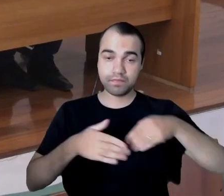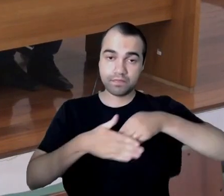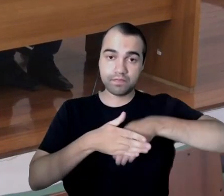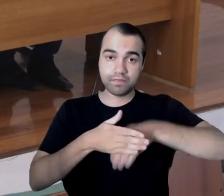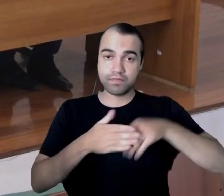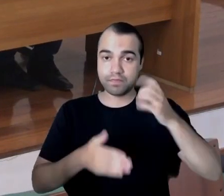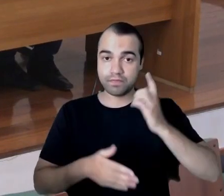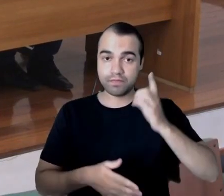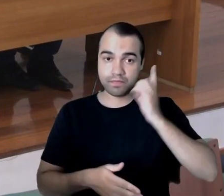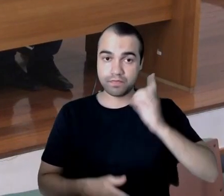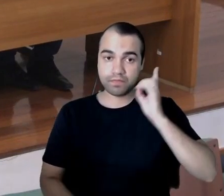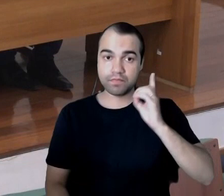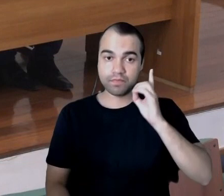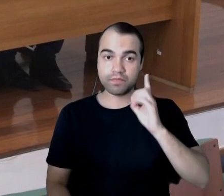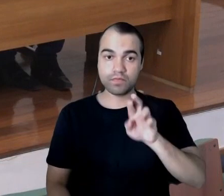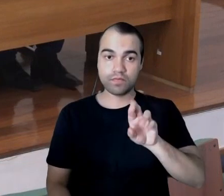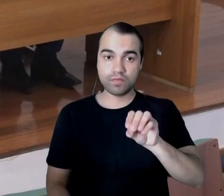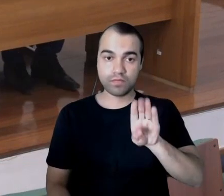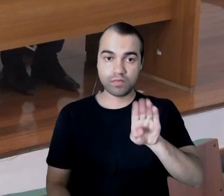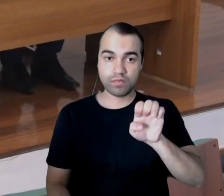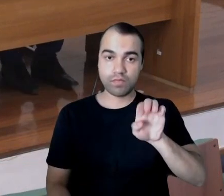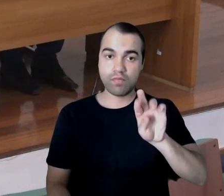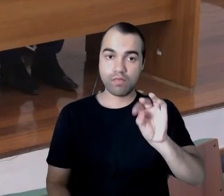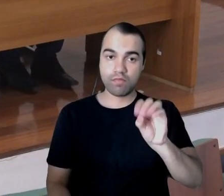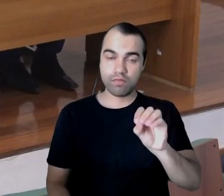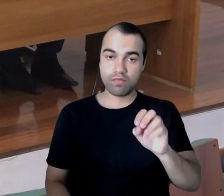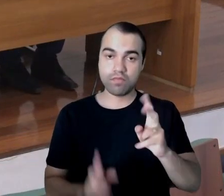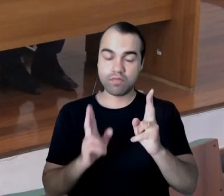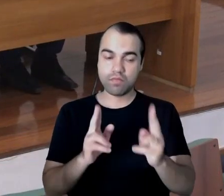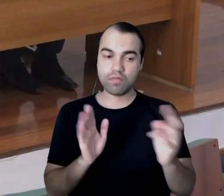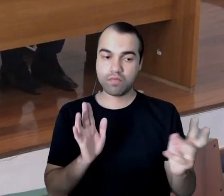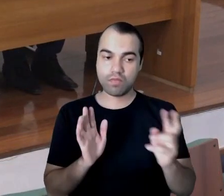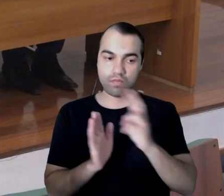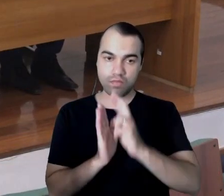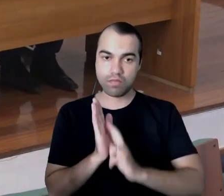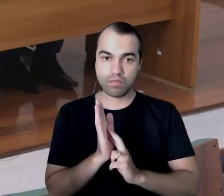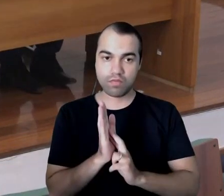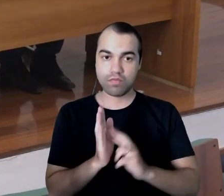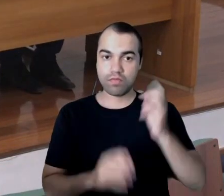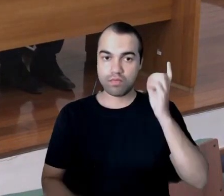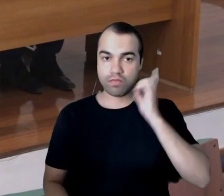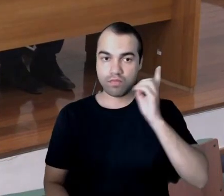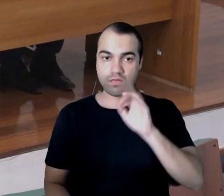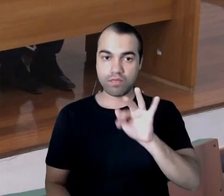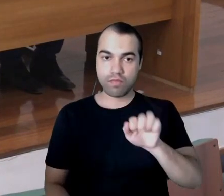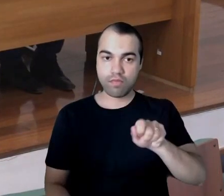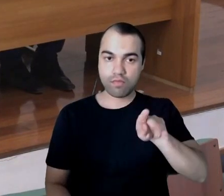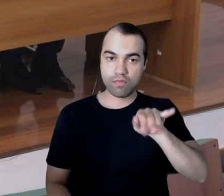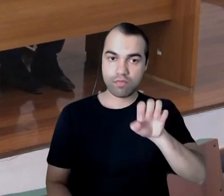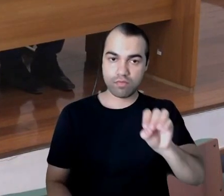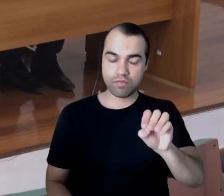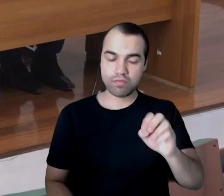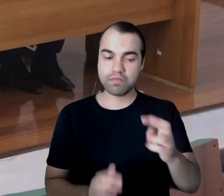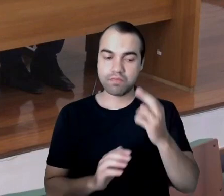Roberto Negreiros com o relator como vota Deputado Fábio Félix